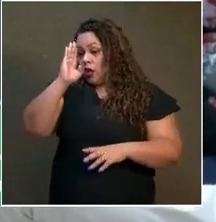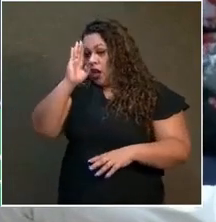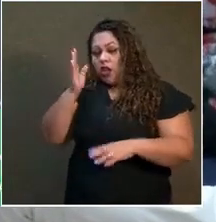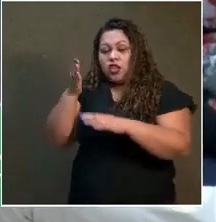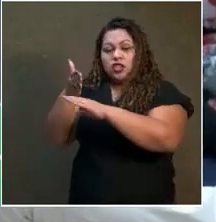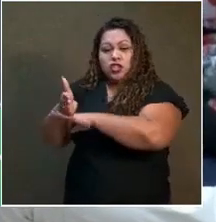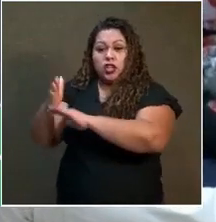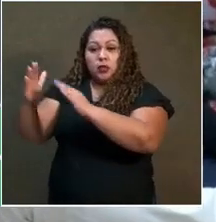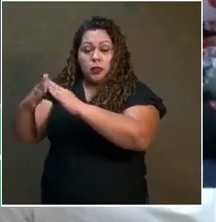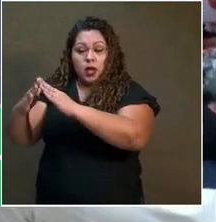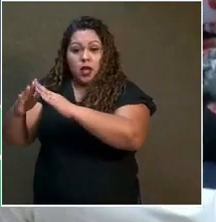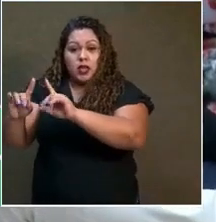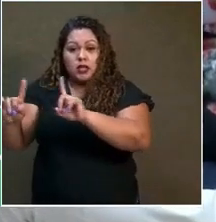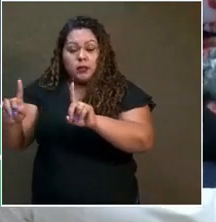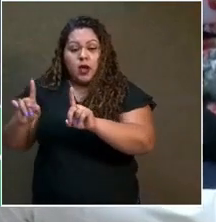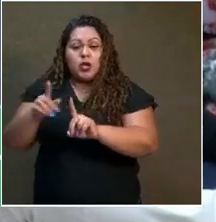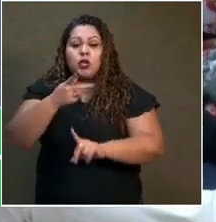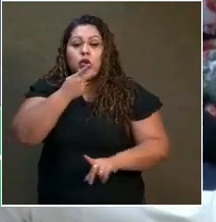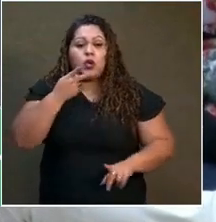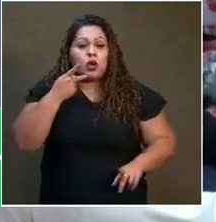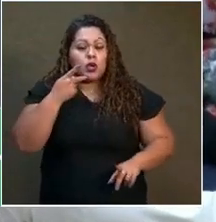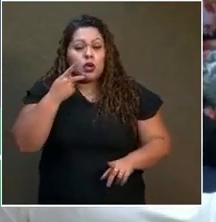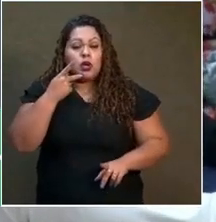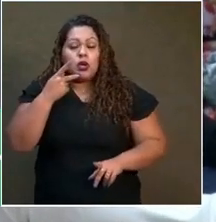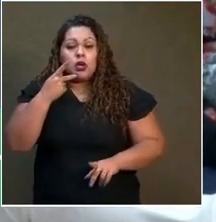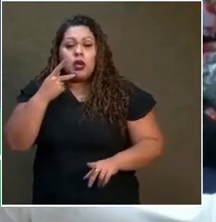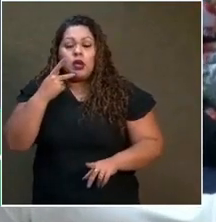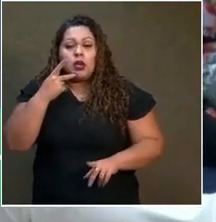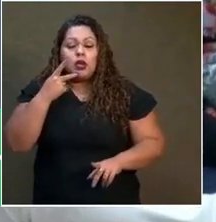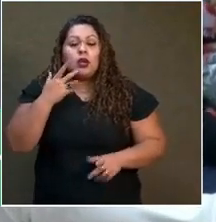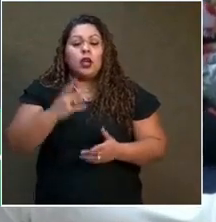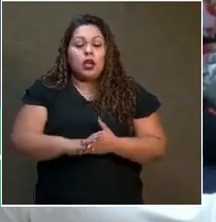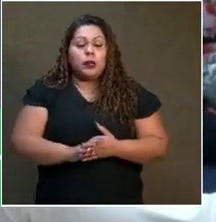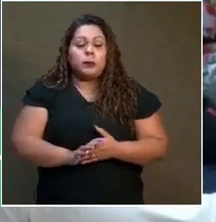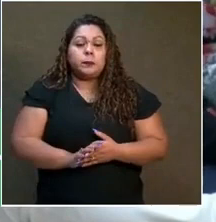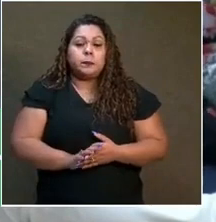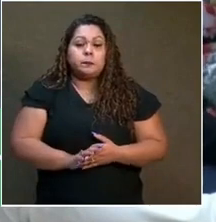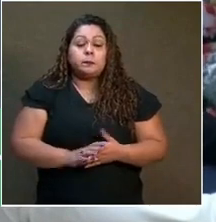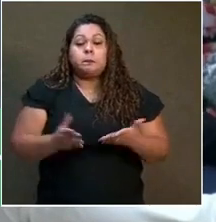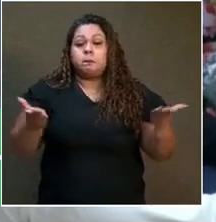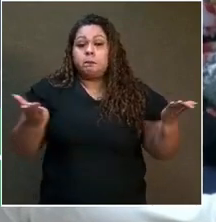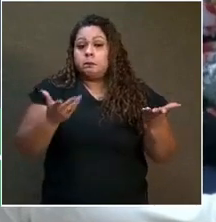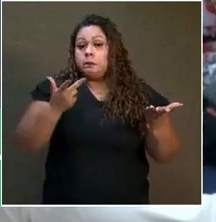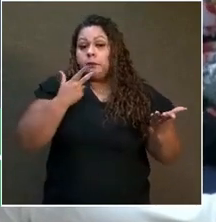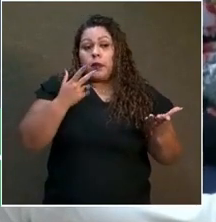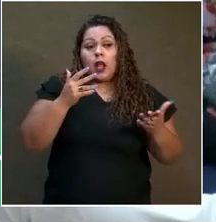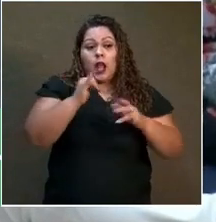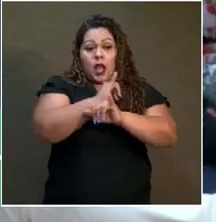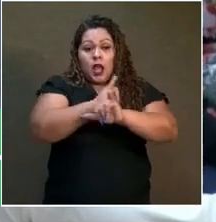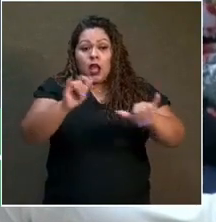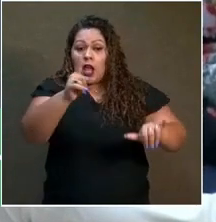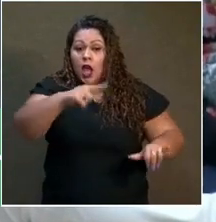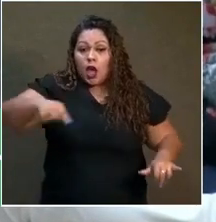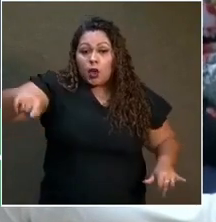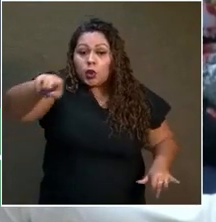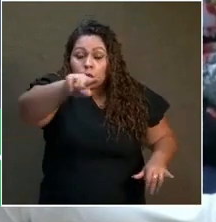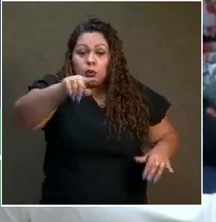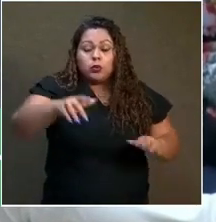dela, enquanto se dirigia para a cozinha da casa da avó. Que nesse momento ela disse a todos ali